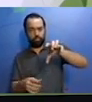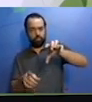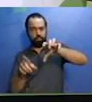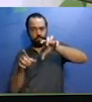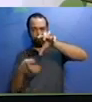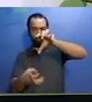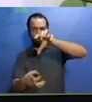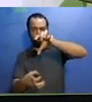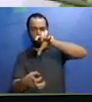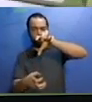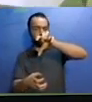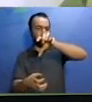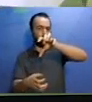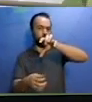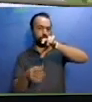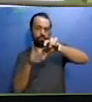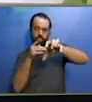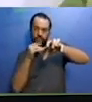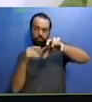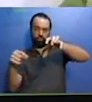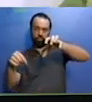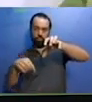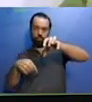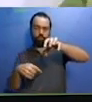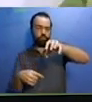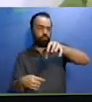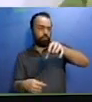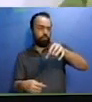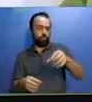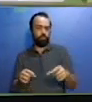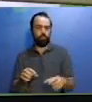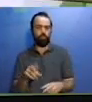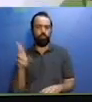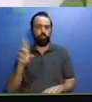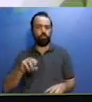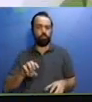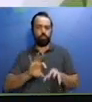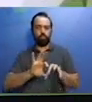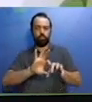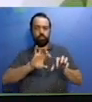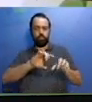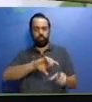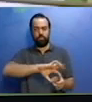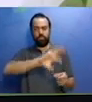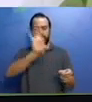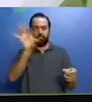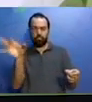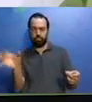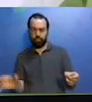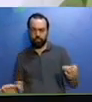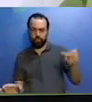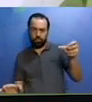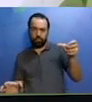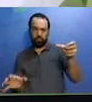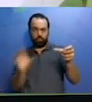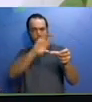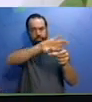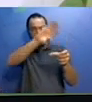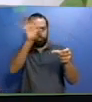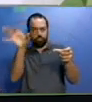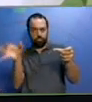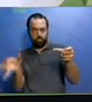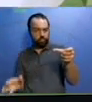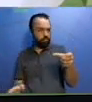aqui, tirando o líquido. Você pode usar o sifão, né, que é aquela técnica que nós falamos na aula passada,